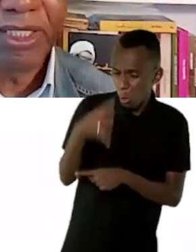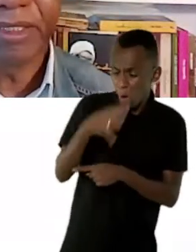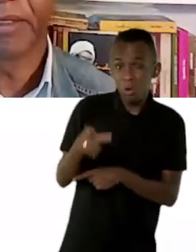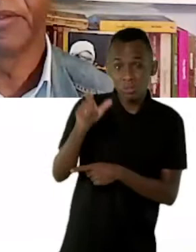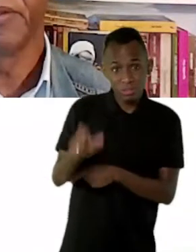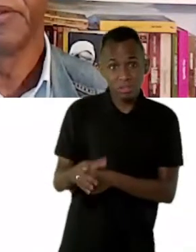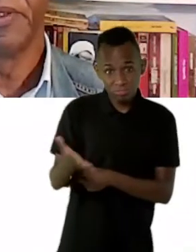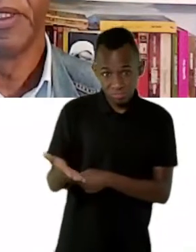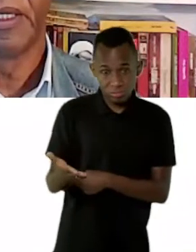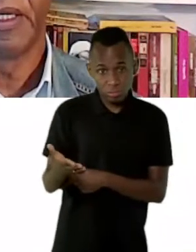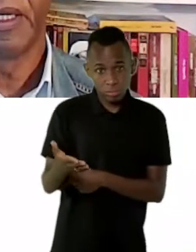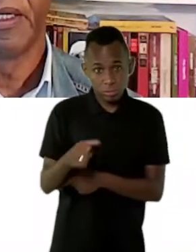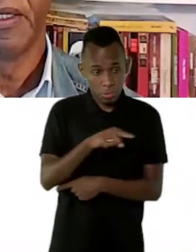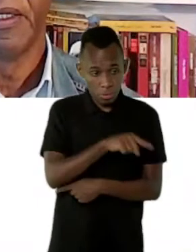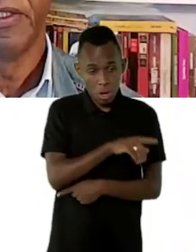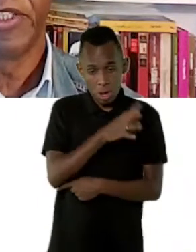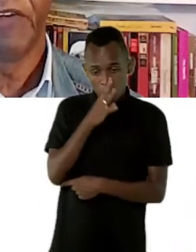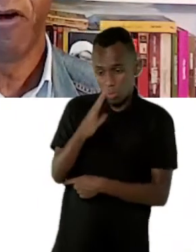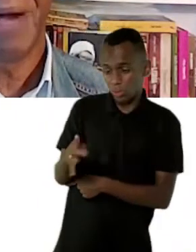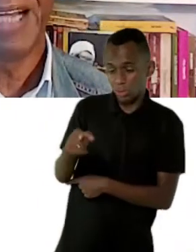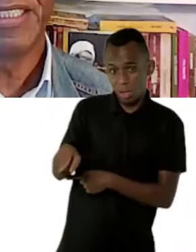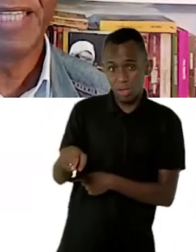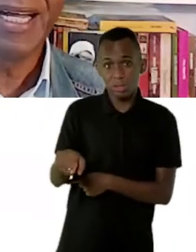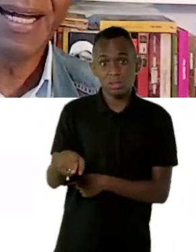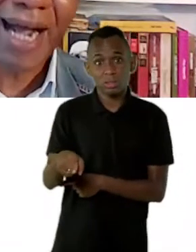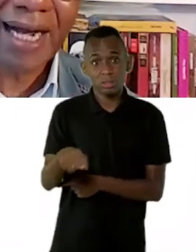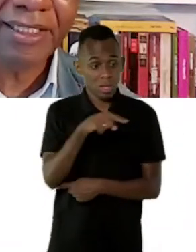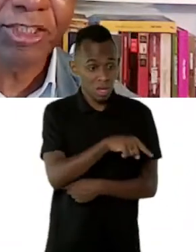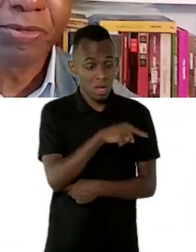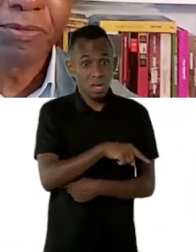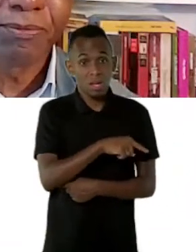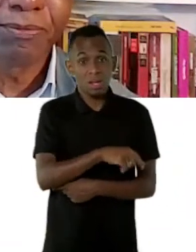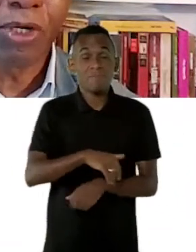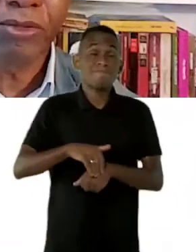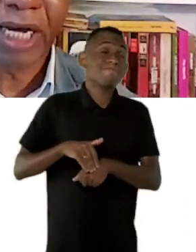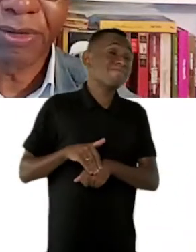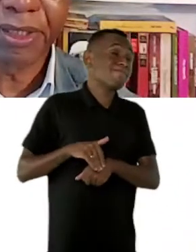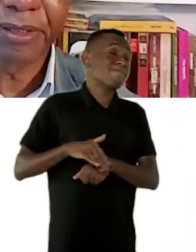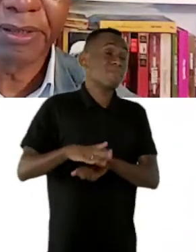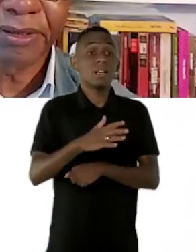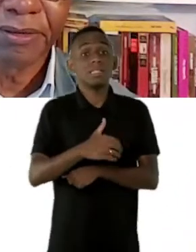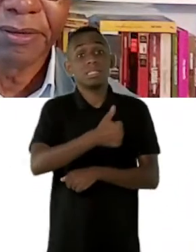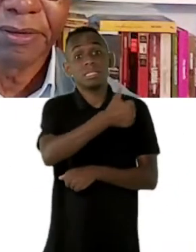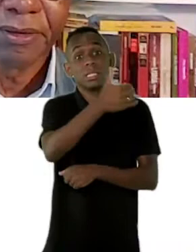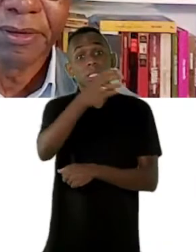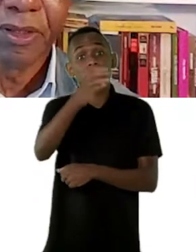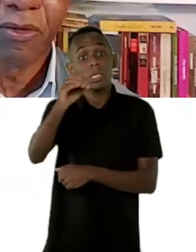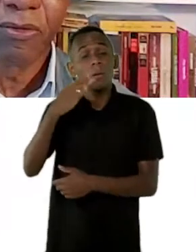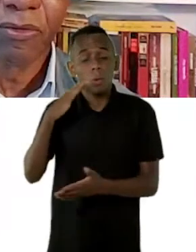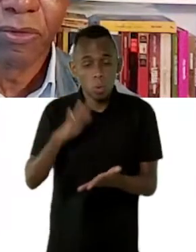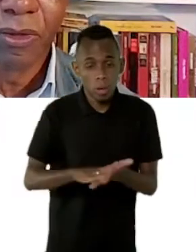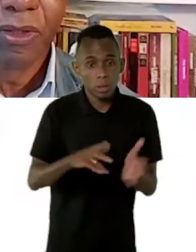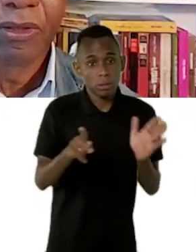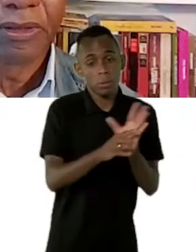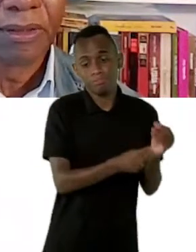ideia, a Carolina escreveu mais de 100 cartas para o Aldário Dantas.